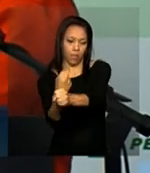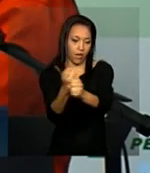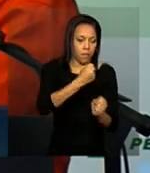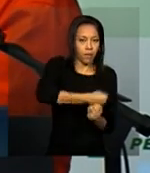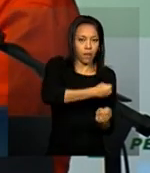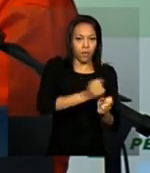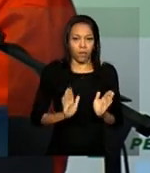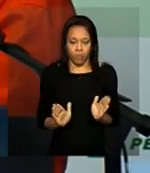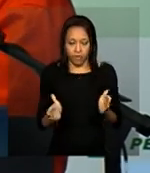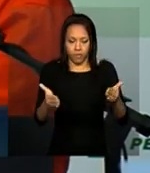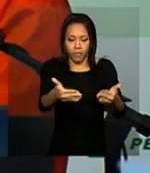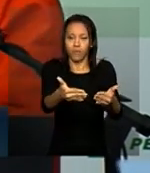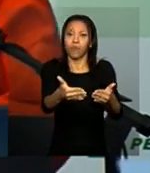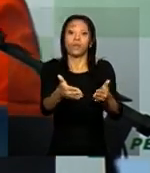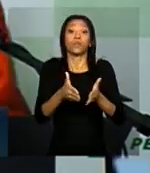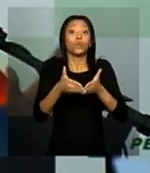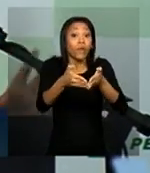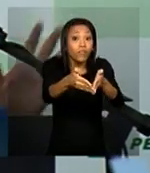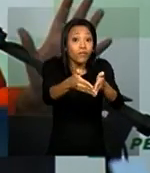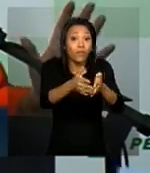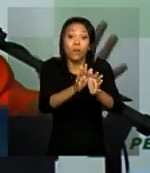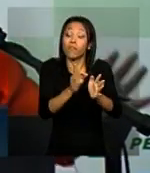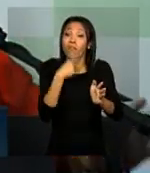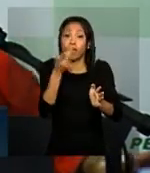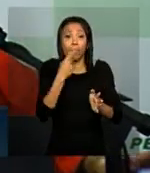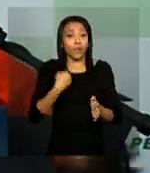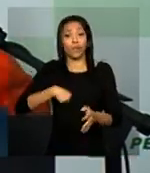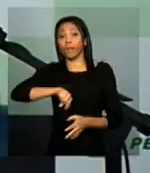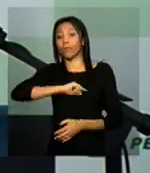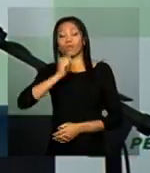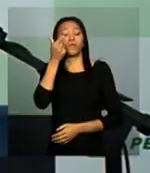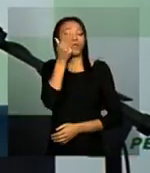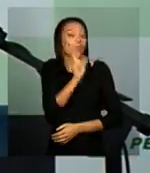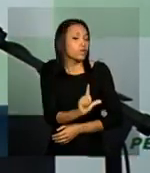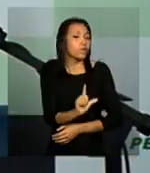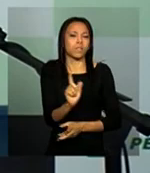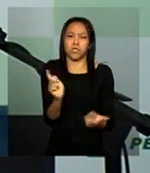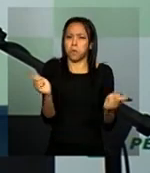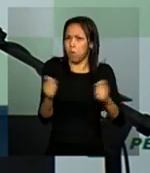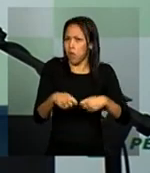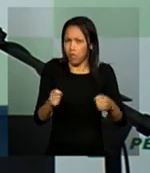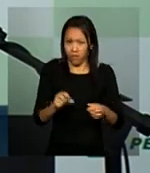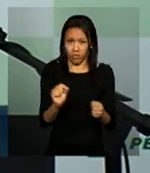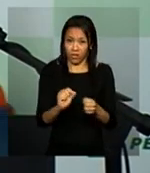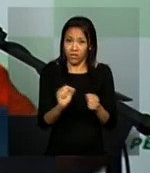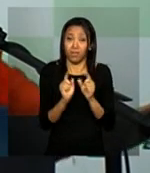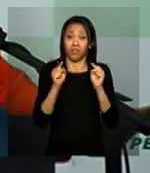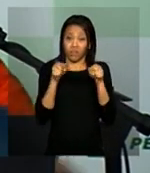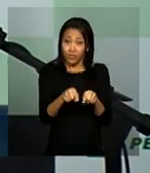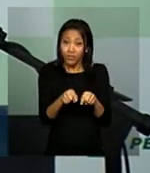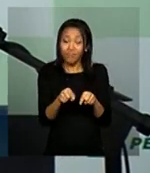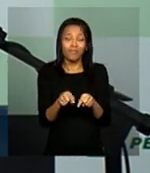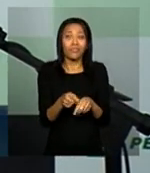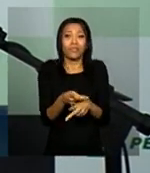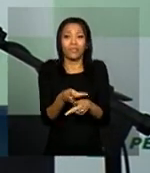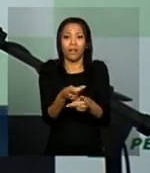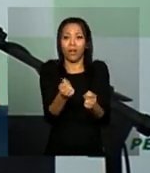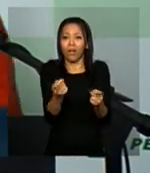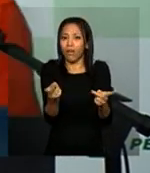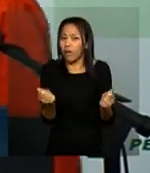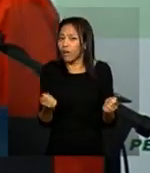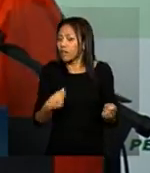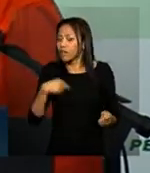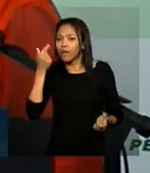tinha todas as condições de fazer. Enfim, diziam que a gente não tinha capacidade de produzir nada.